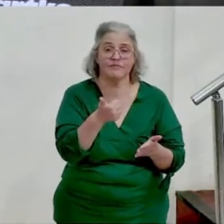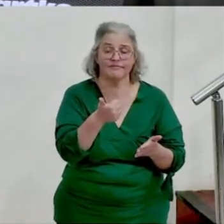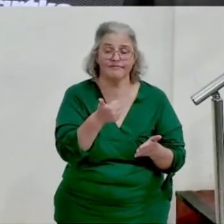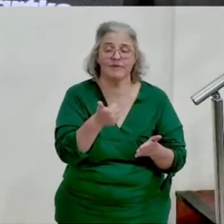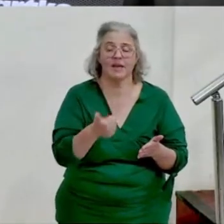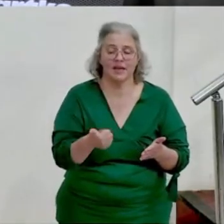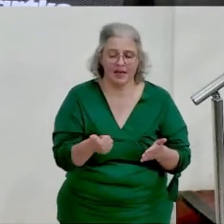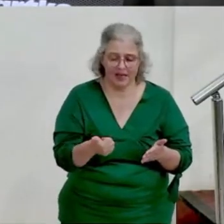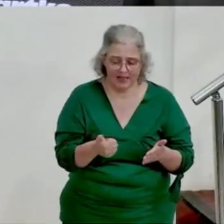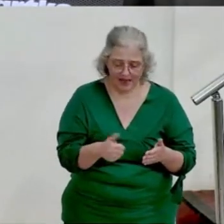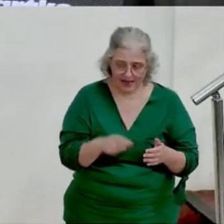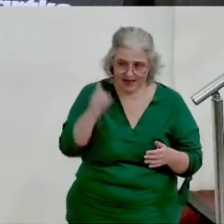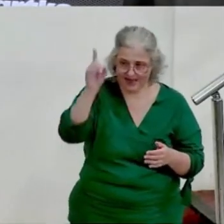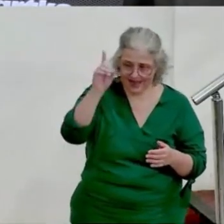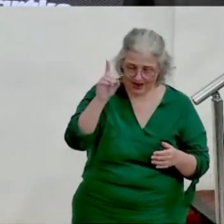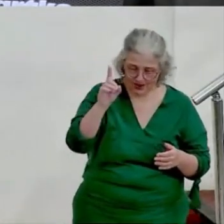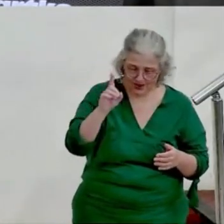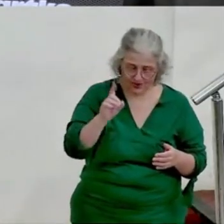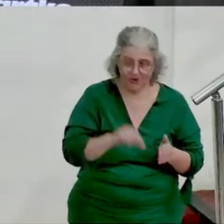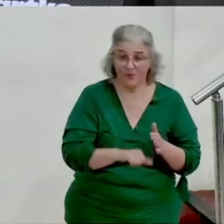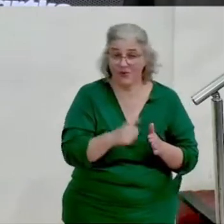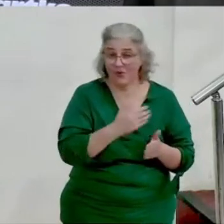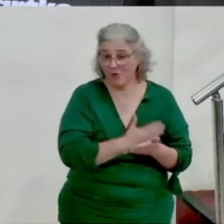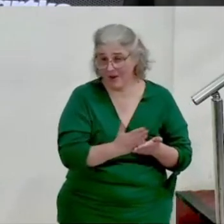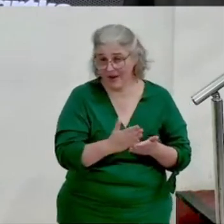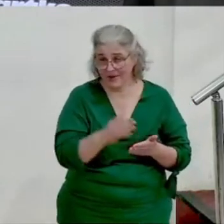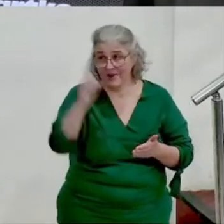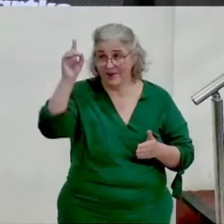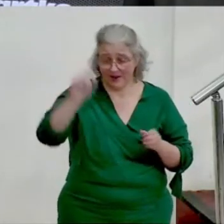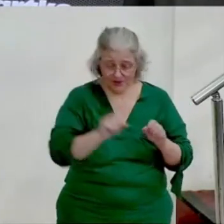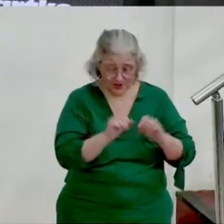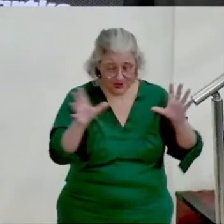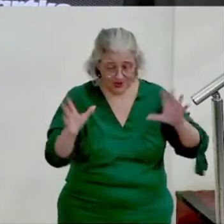terra era sem forma e vazia. E havia